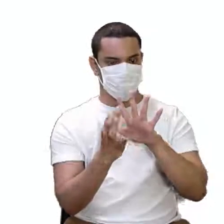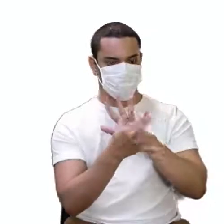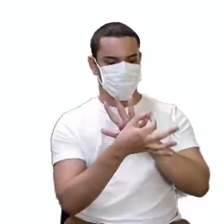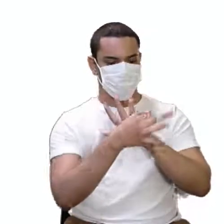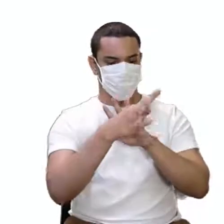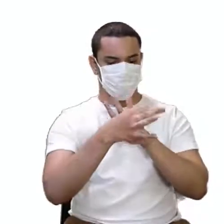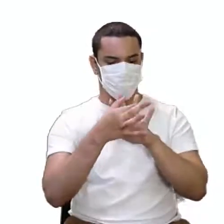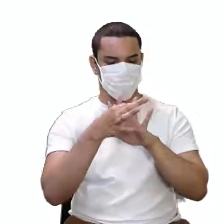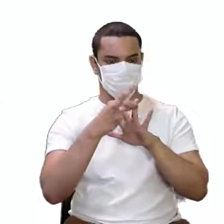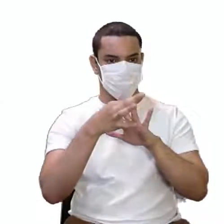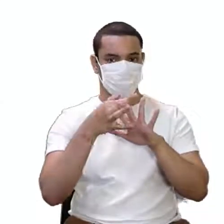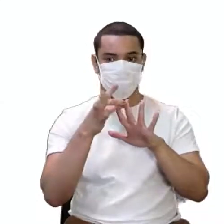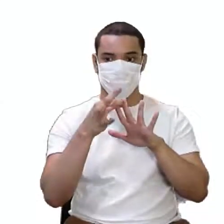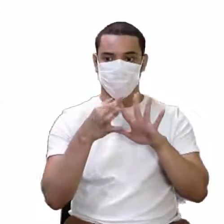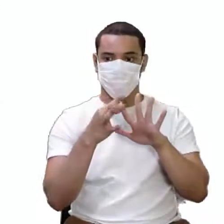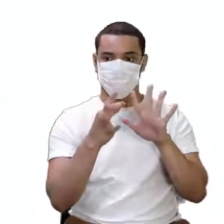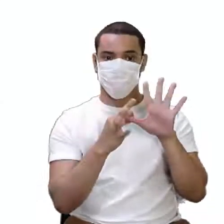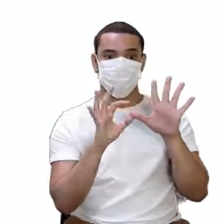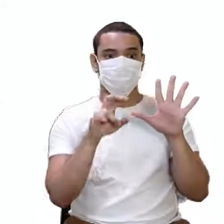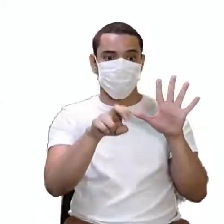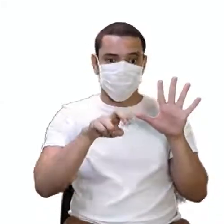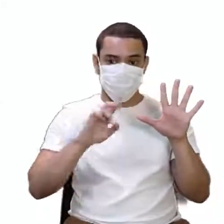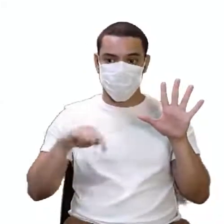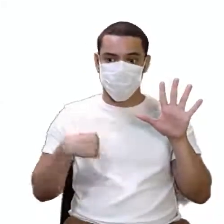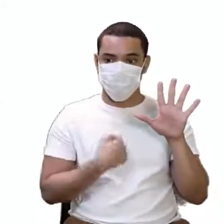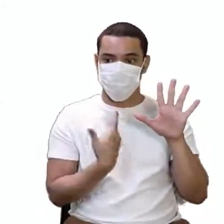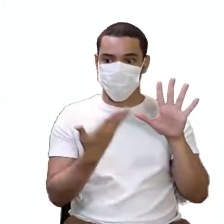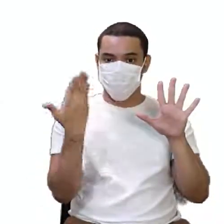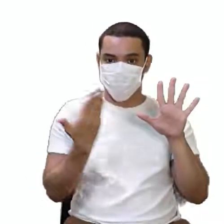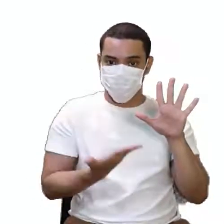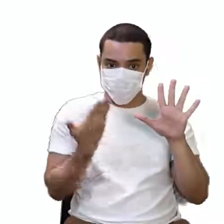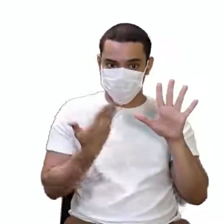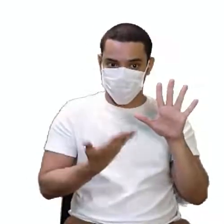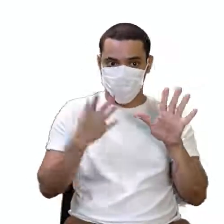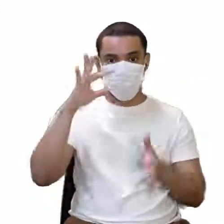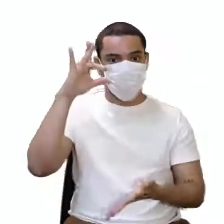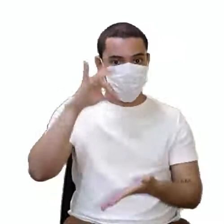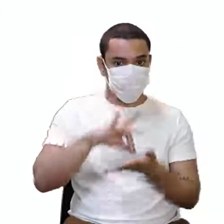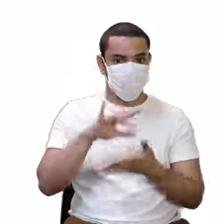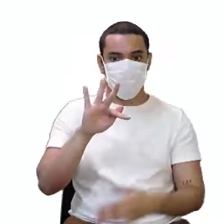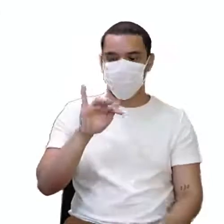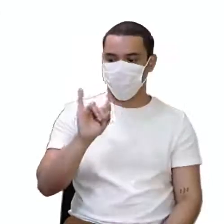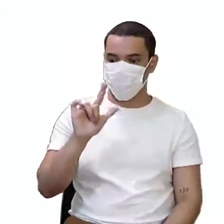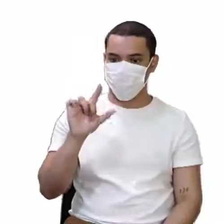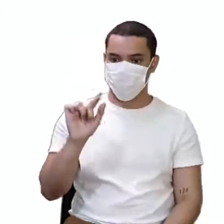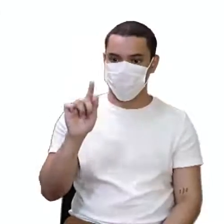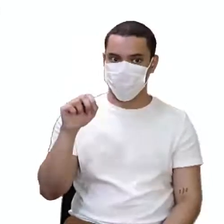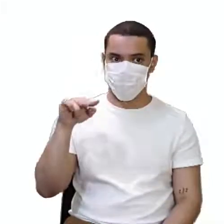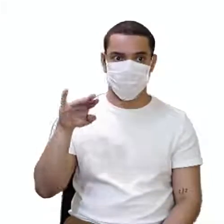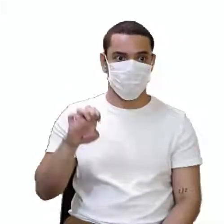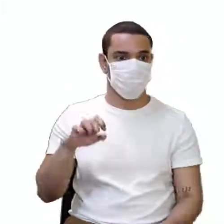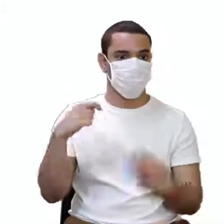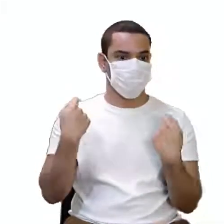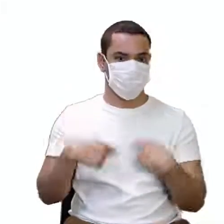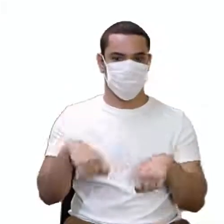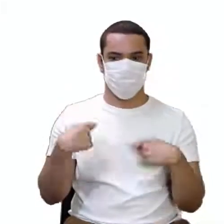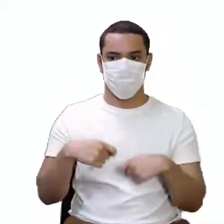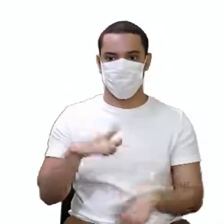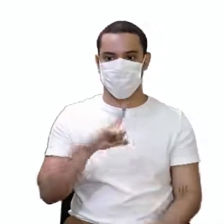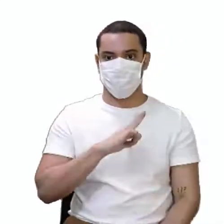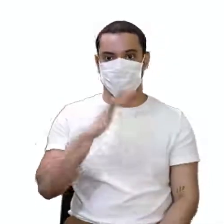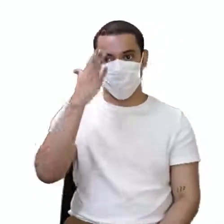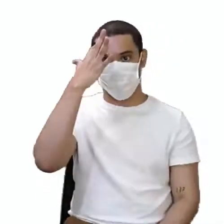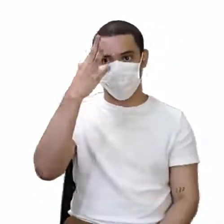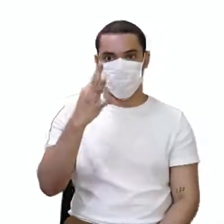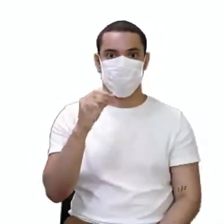mãos. Então, quando a gente quer estudar a filogênese, a gente tem que